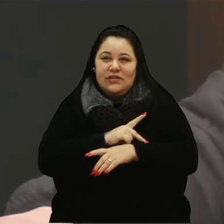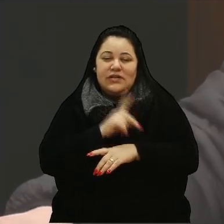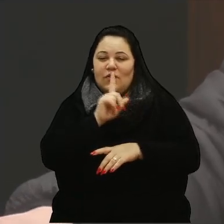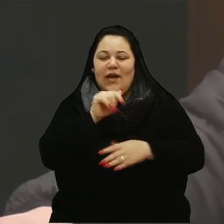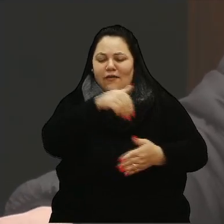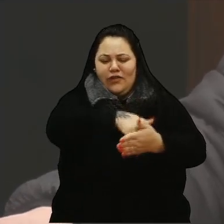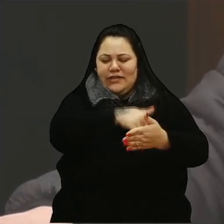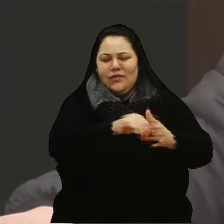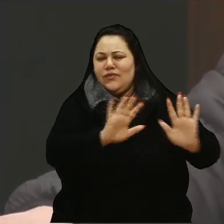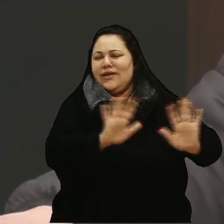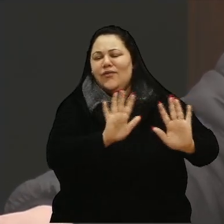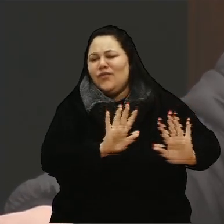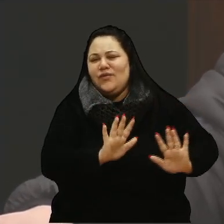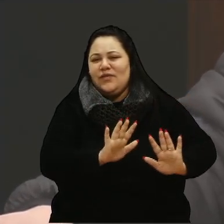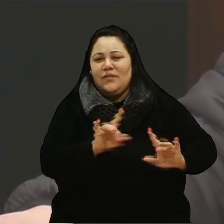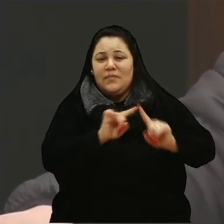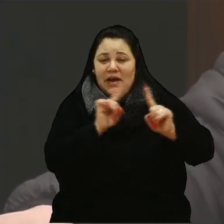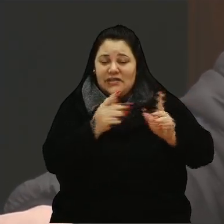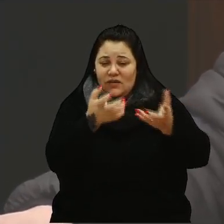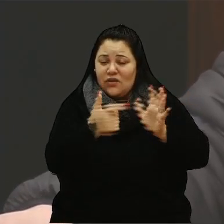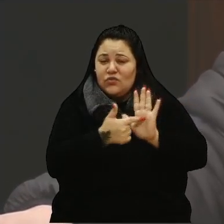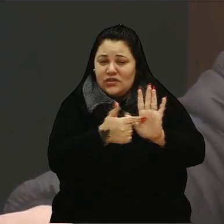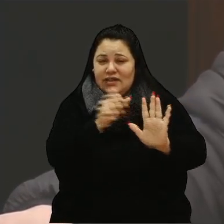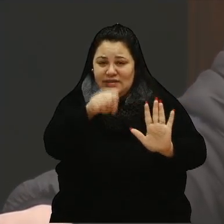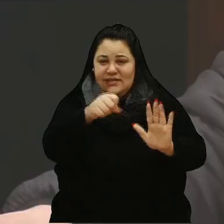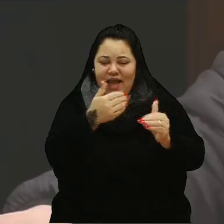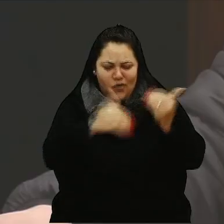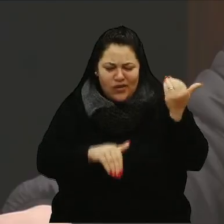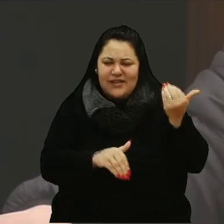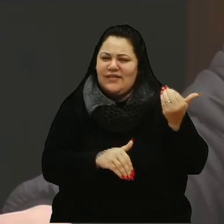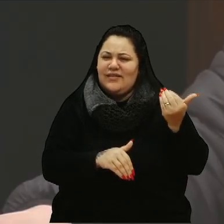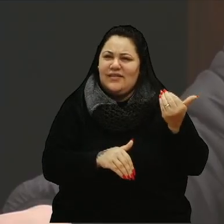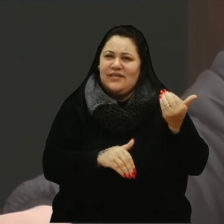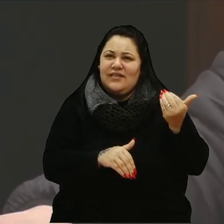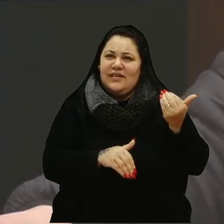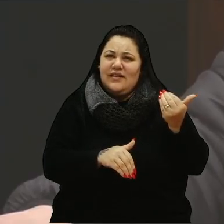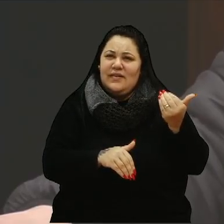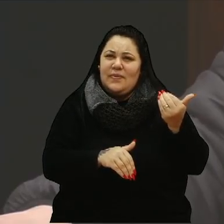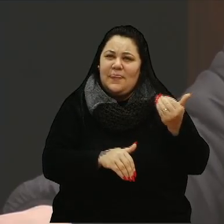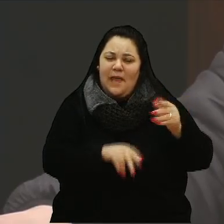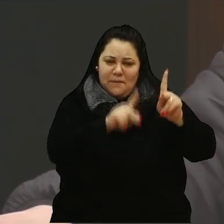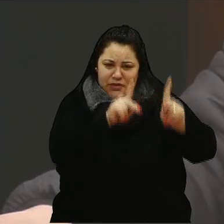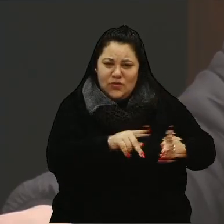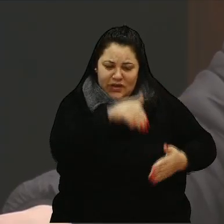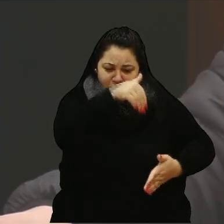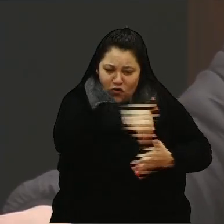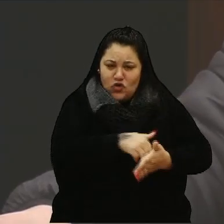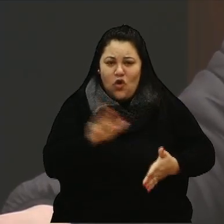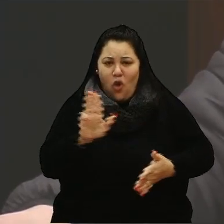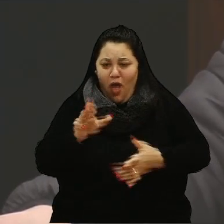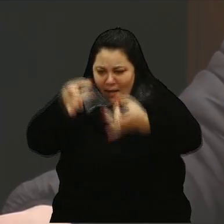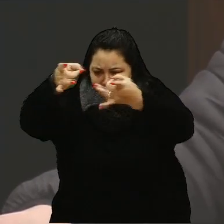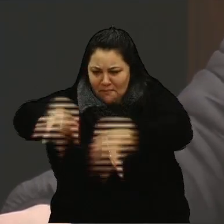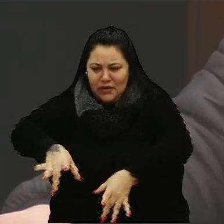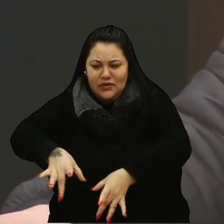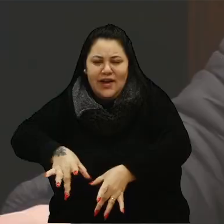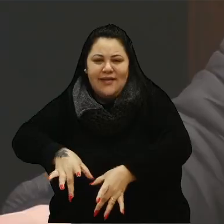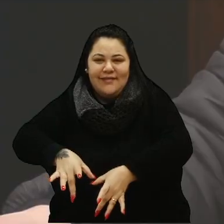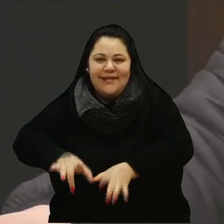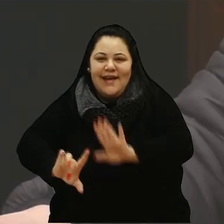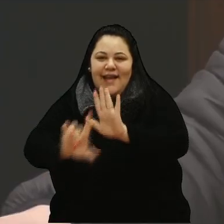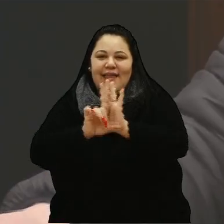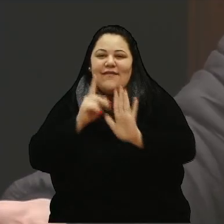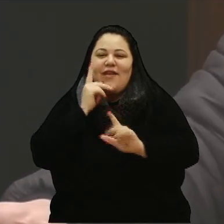não, mas eu faço questão de mostrar a incoerência. O eleitor foi abandonado e foi deixado de lado. De fato, a lei do Itamaraty diz